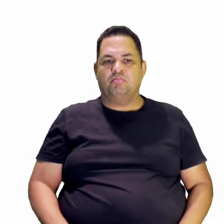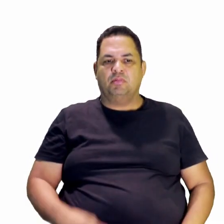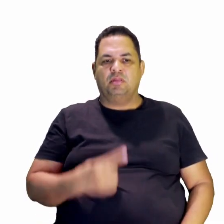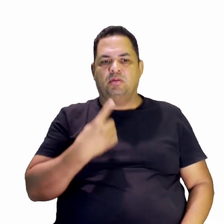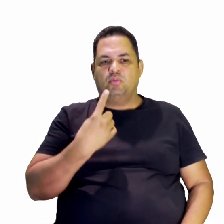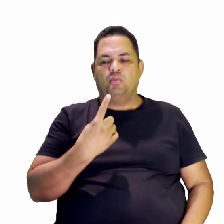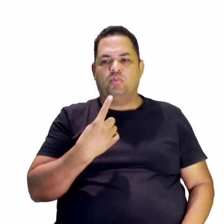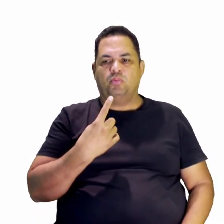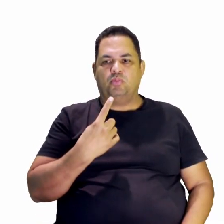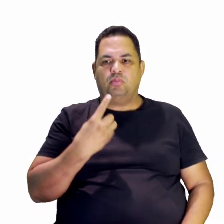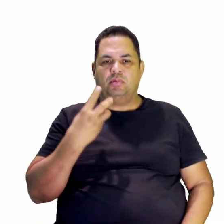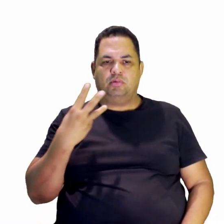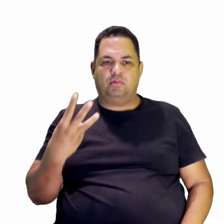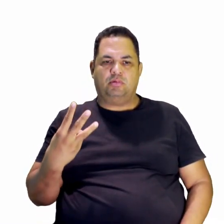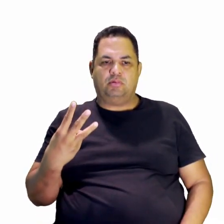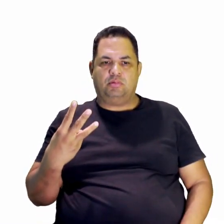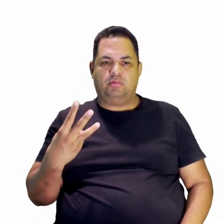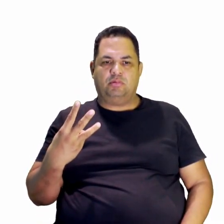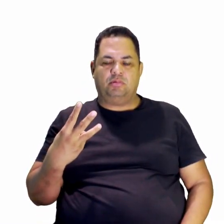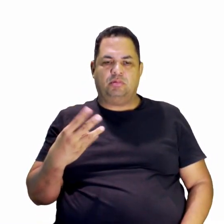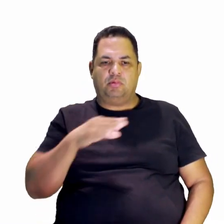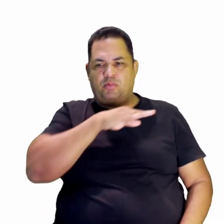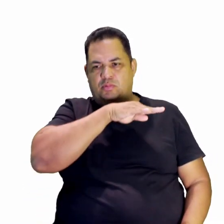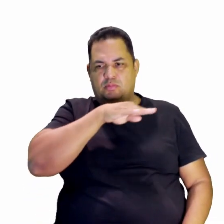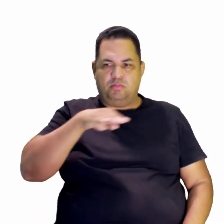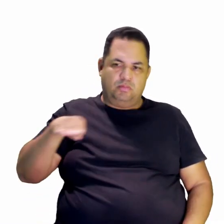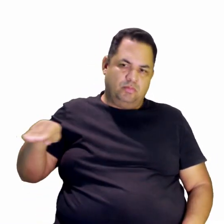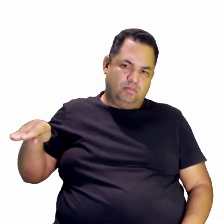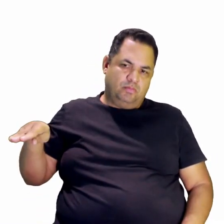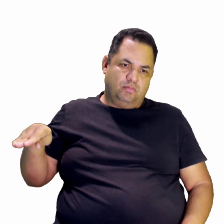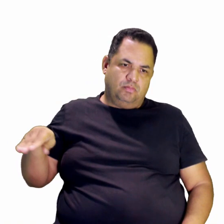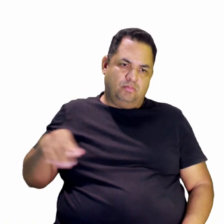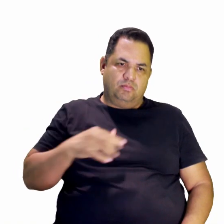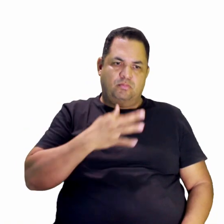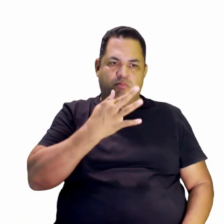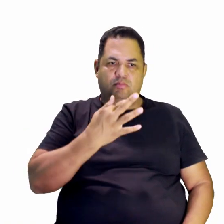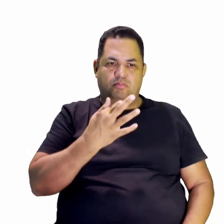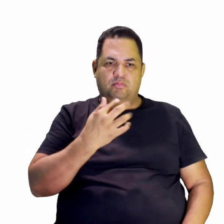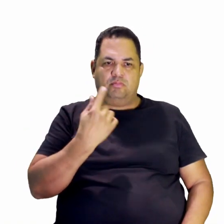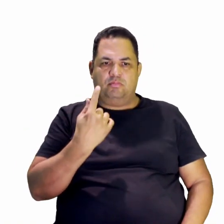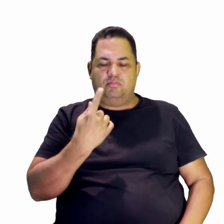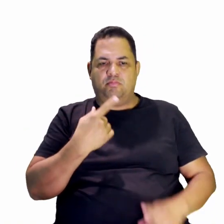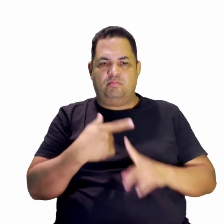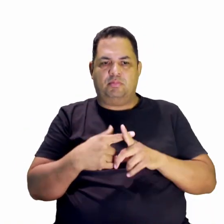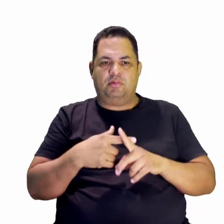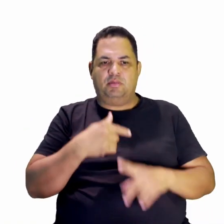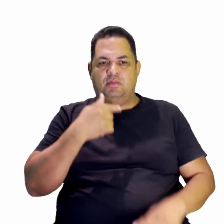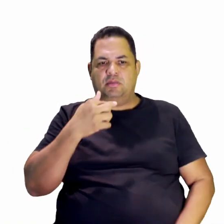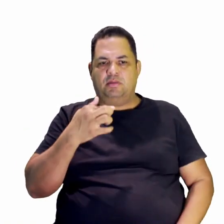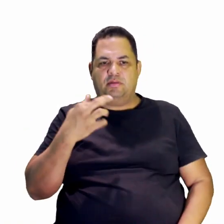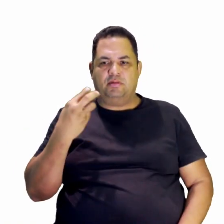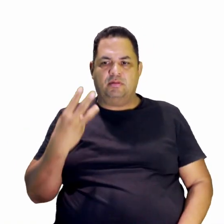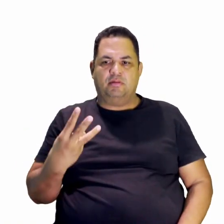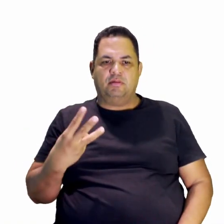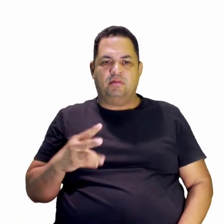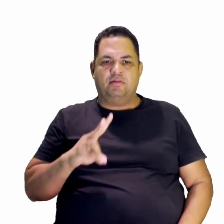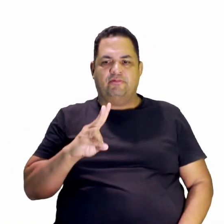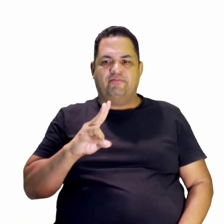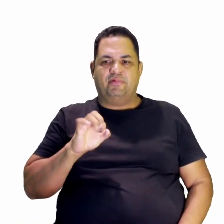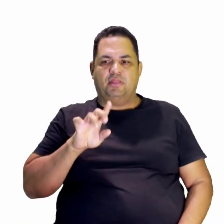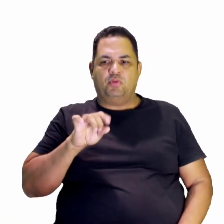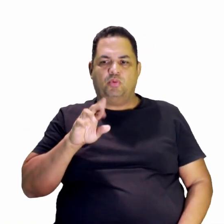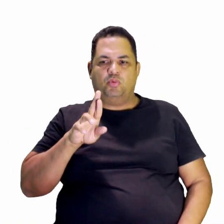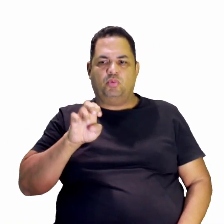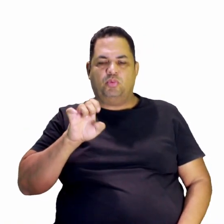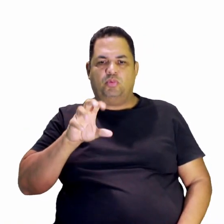são horizontais, né? F1 mais F3, nós estamos falando aqui de vetores. O